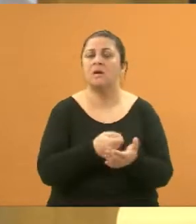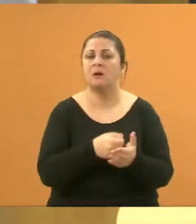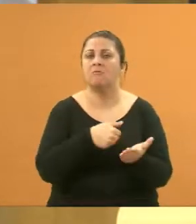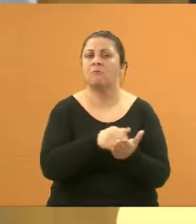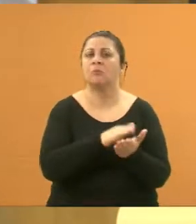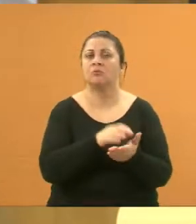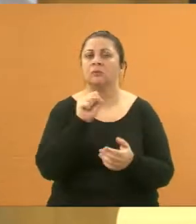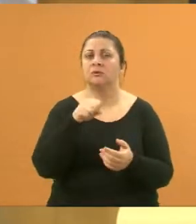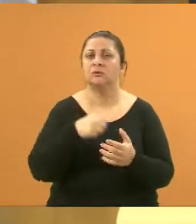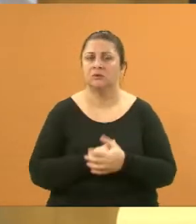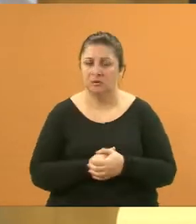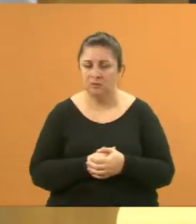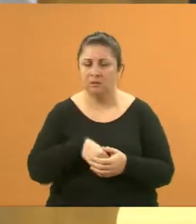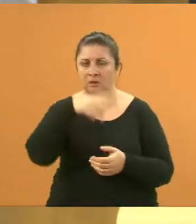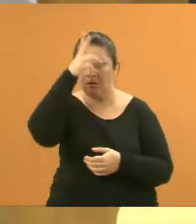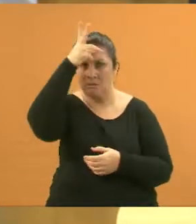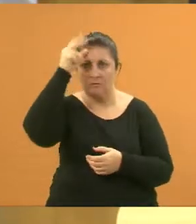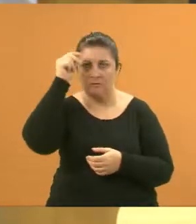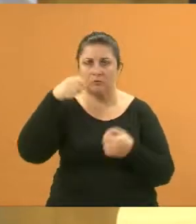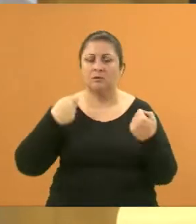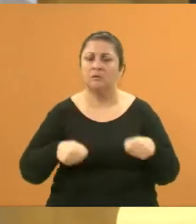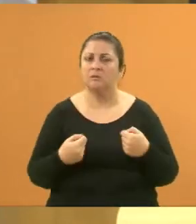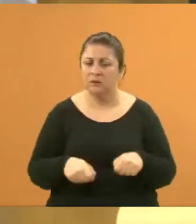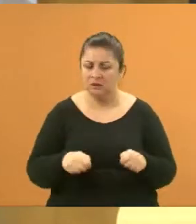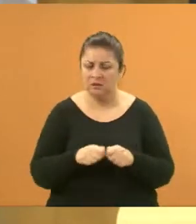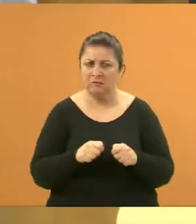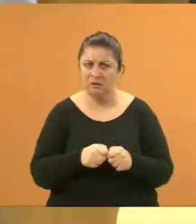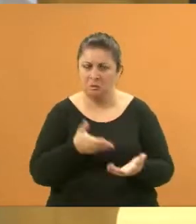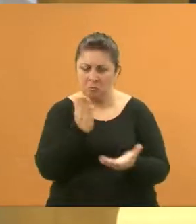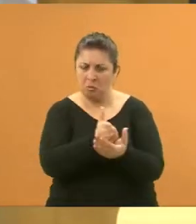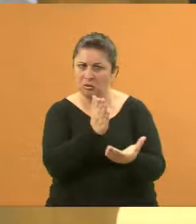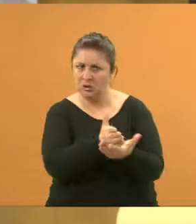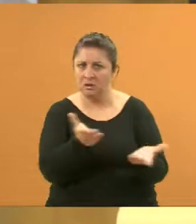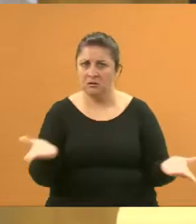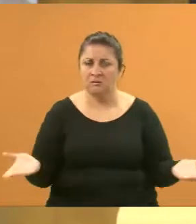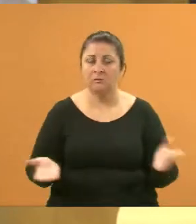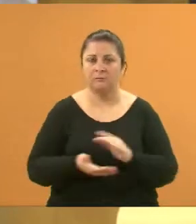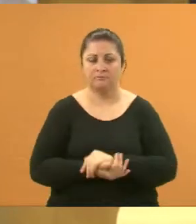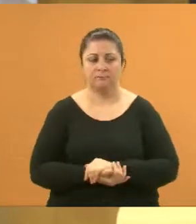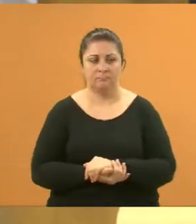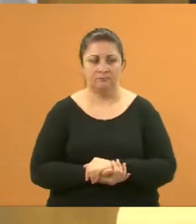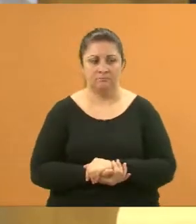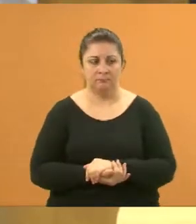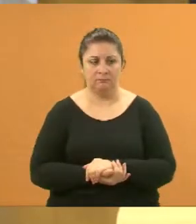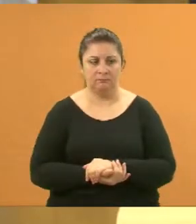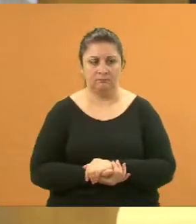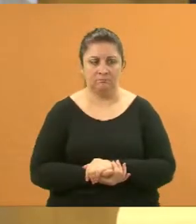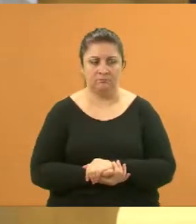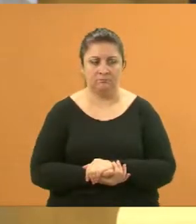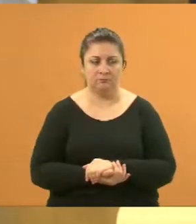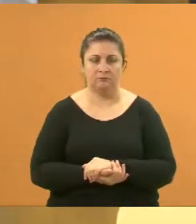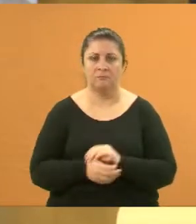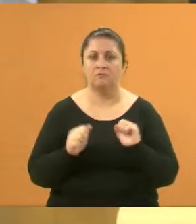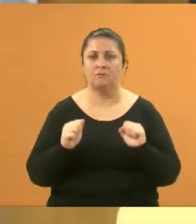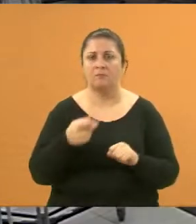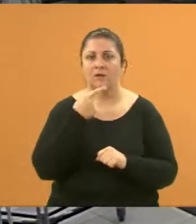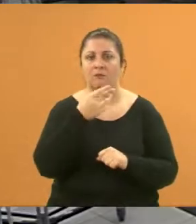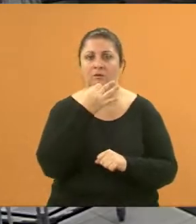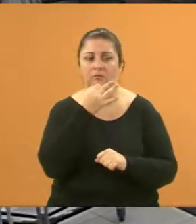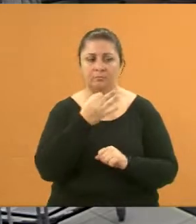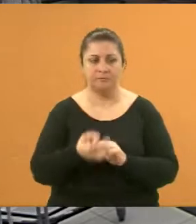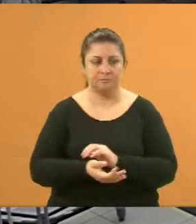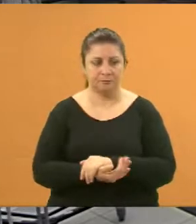a prefeitura tem que executar para receber esse dinheiro e investir da melhor forma possível. O projeto continua em discussão.